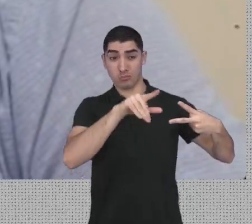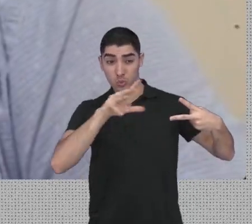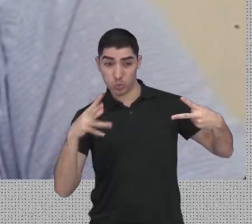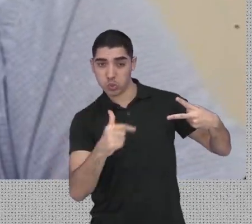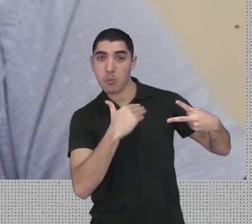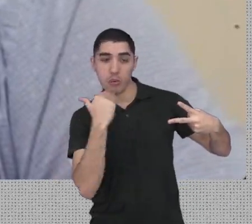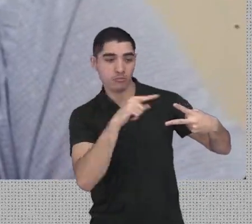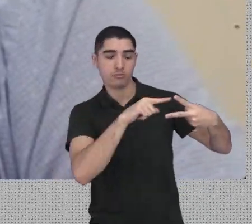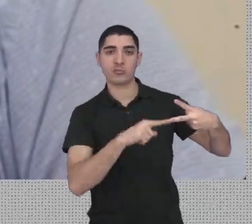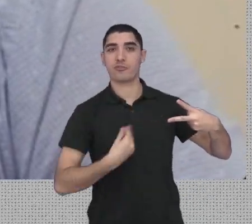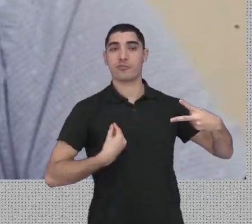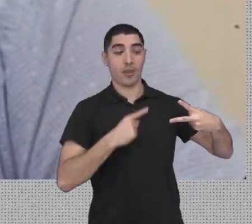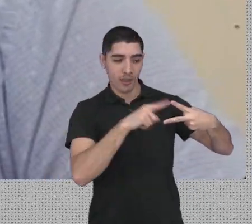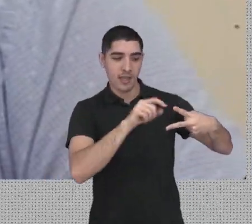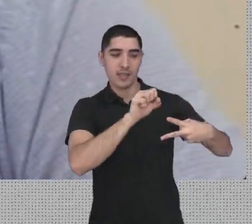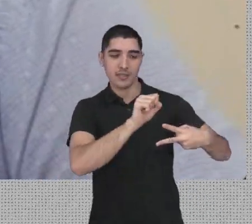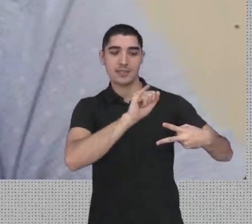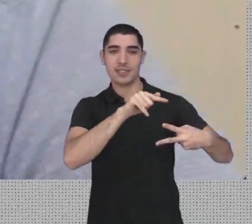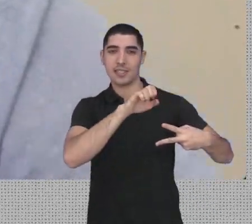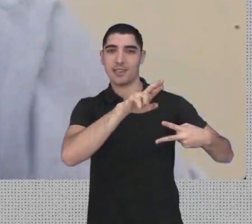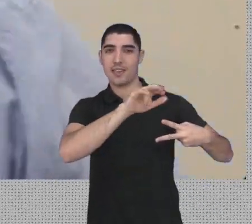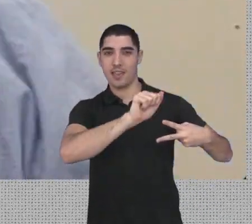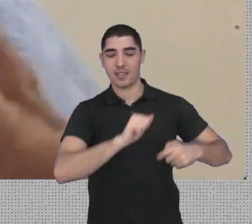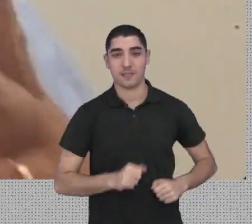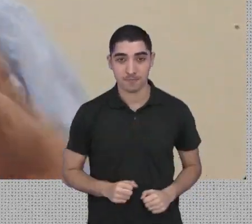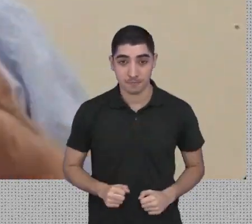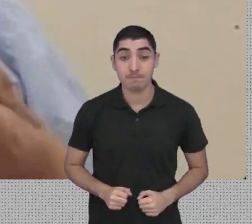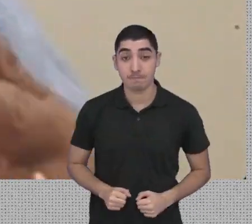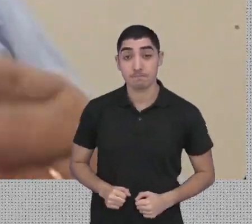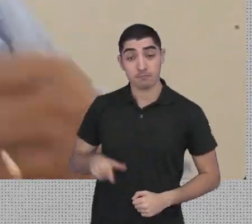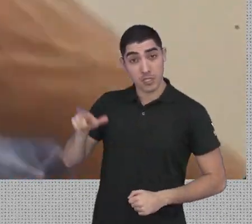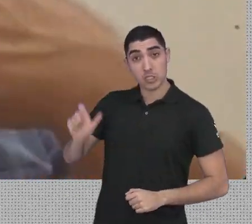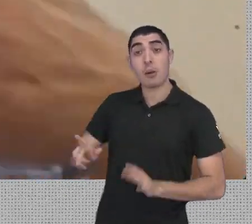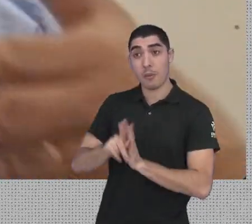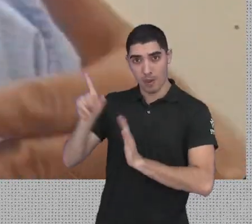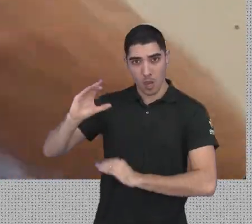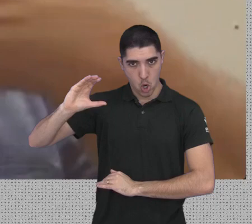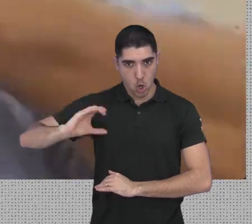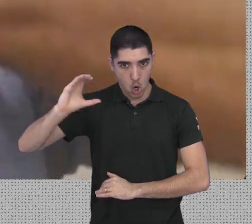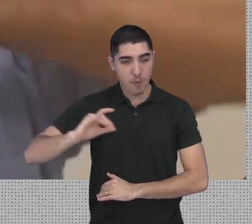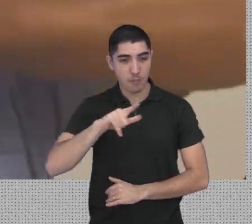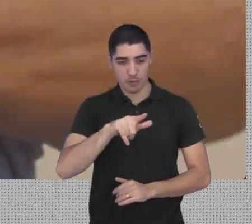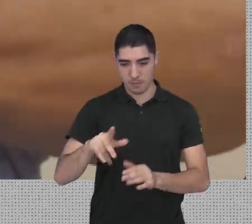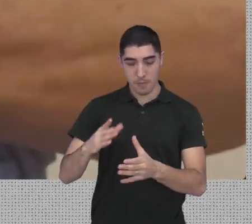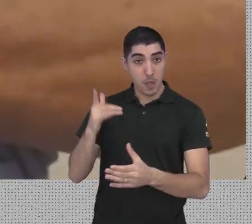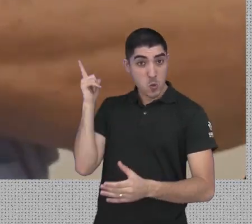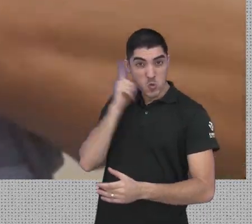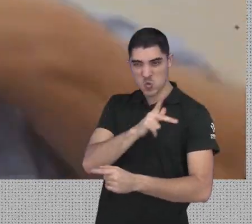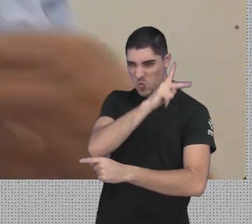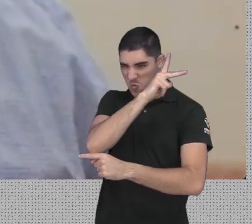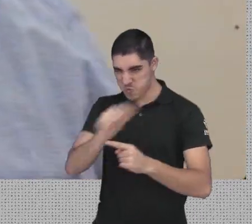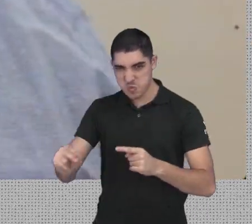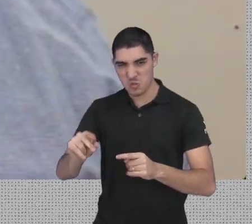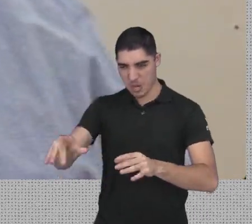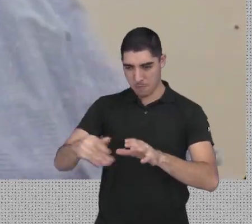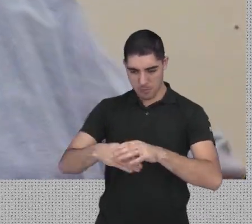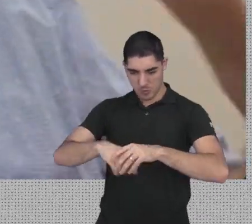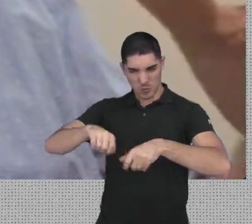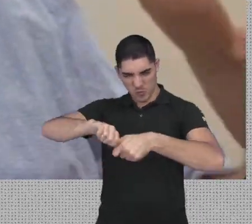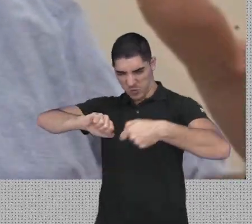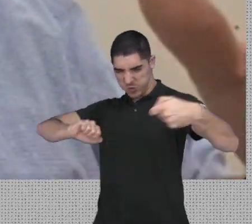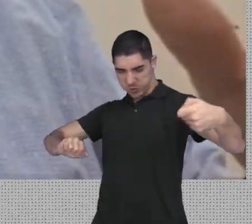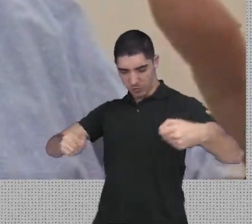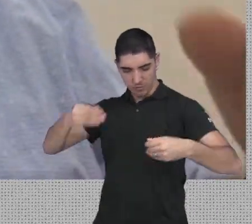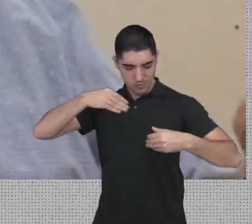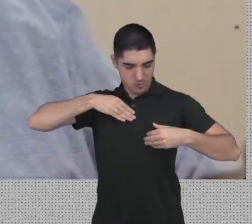pegam uma bandeira nacional do Forte de Copacabana, cortam em pedaços, cada um ganha um pedaço e põe no peito. E eles saem caminhando pela